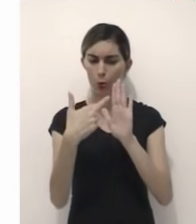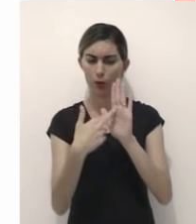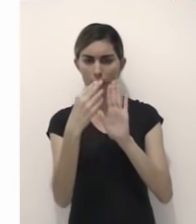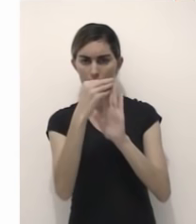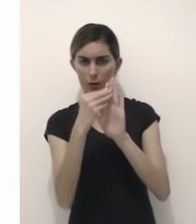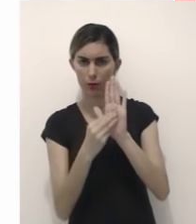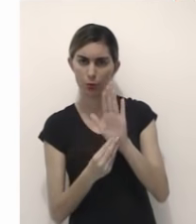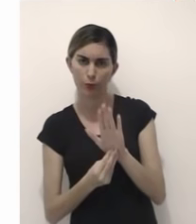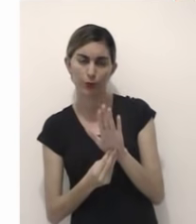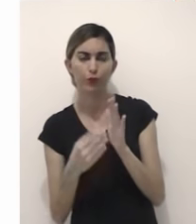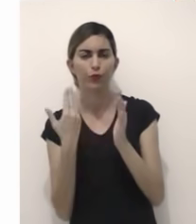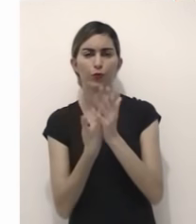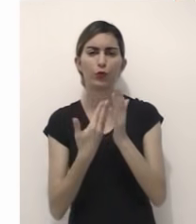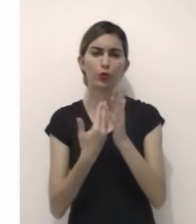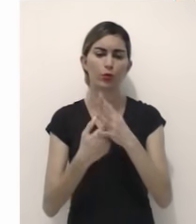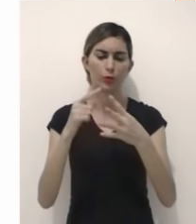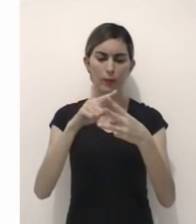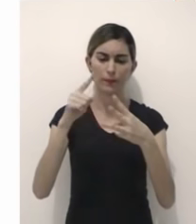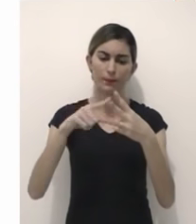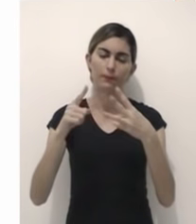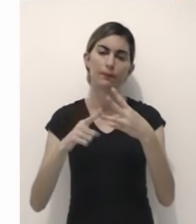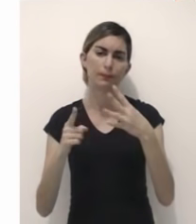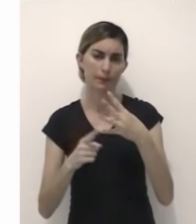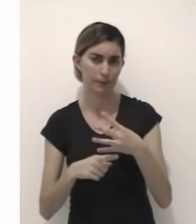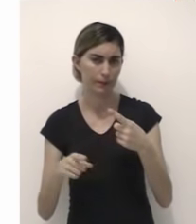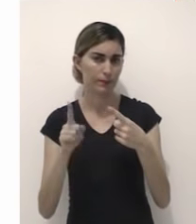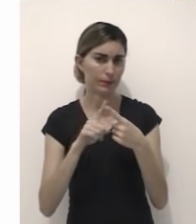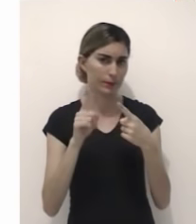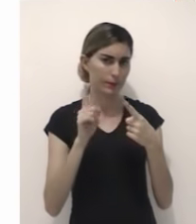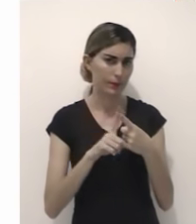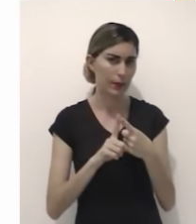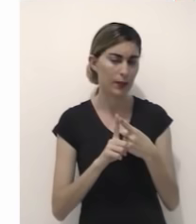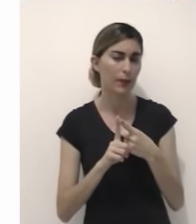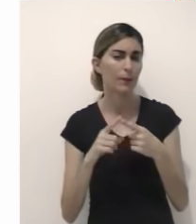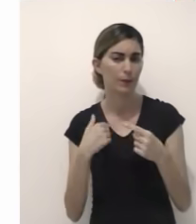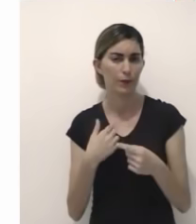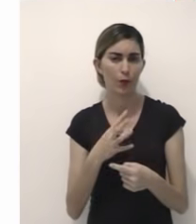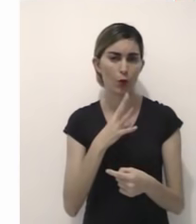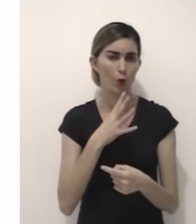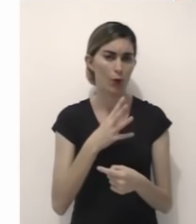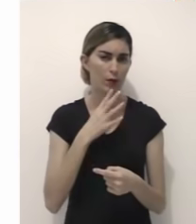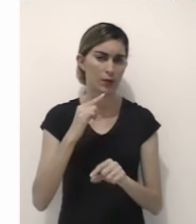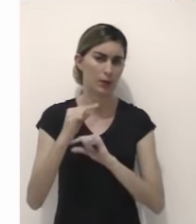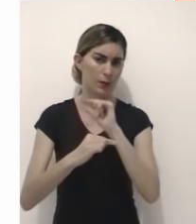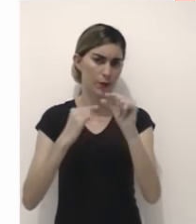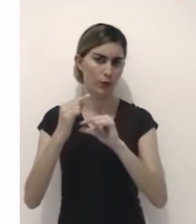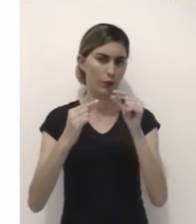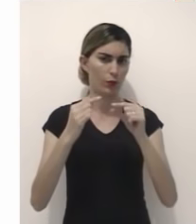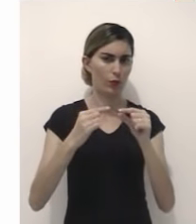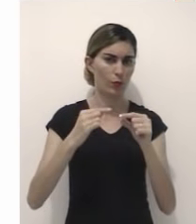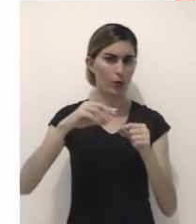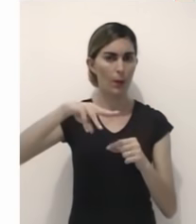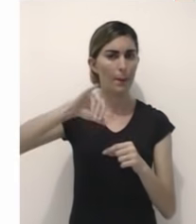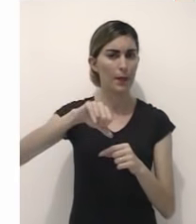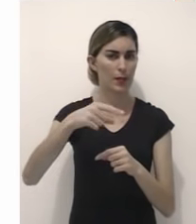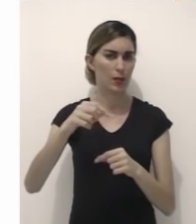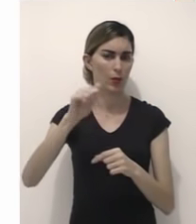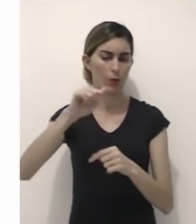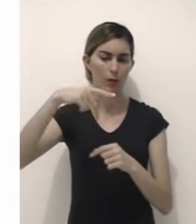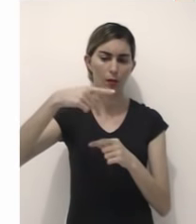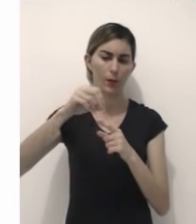um roteiro. Vamos estudar 4 pontos. A primeira parada, nós vamos conhecer um pouco da